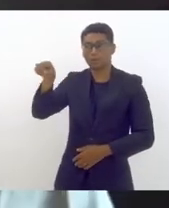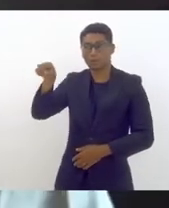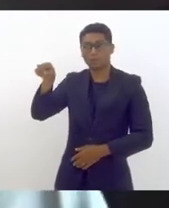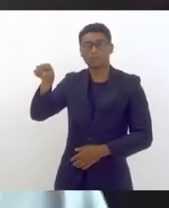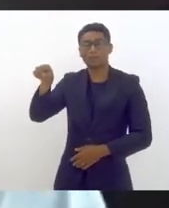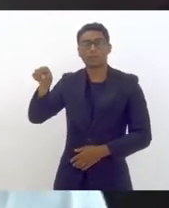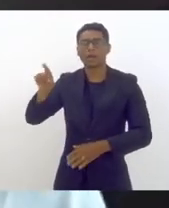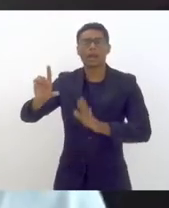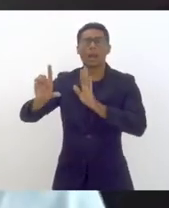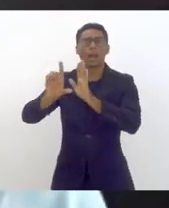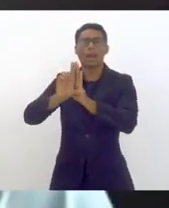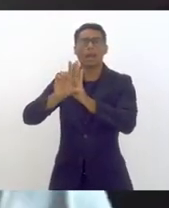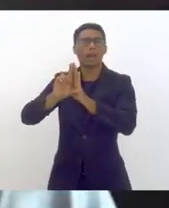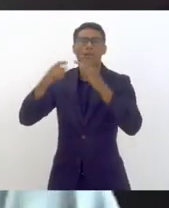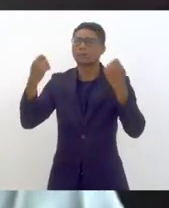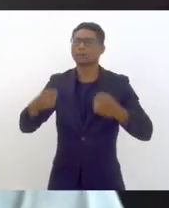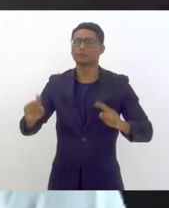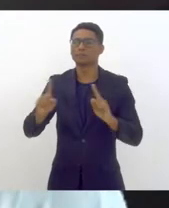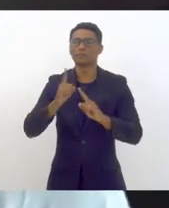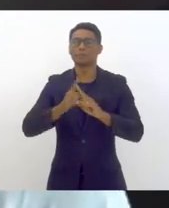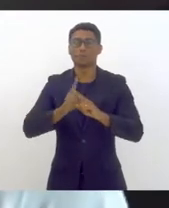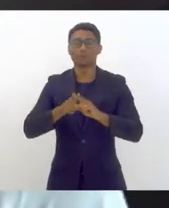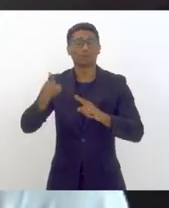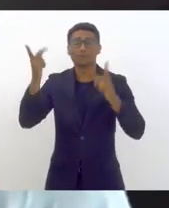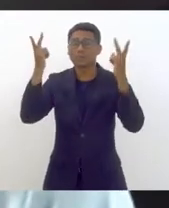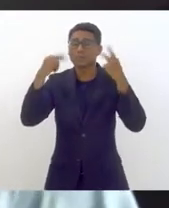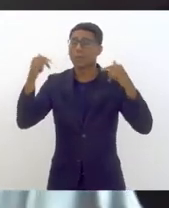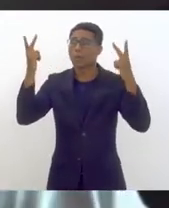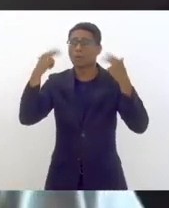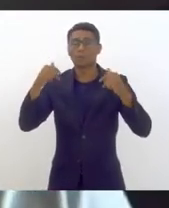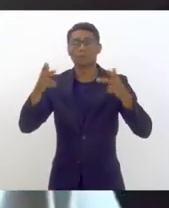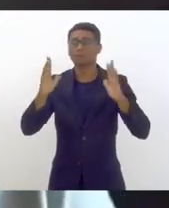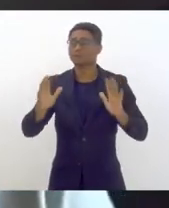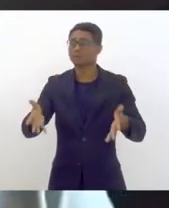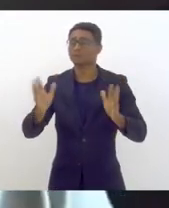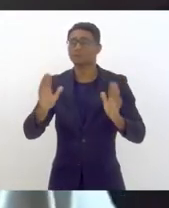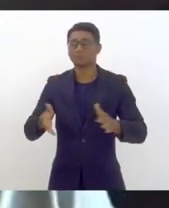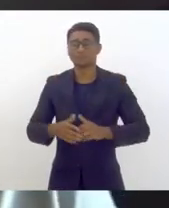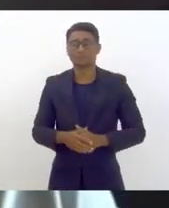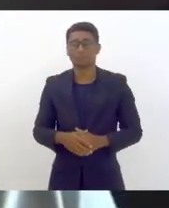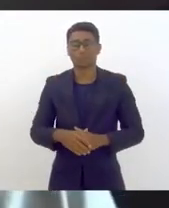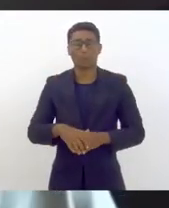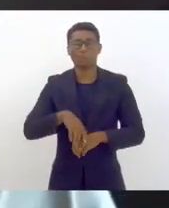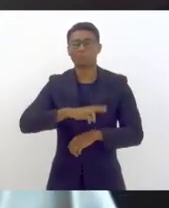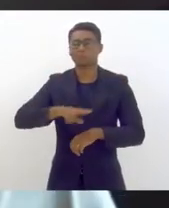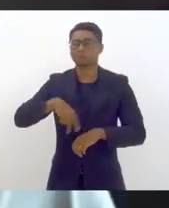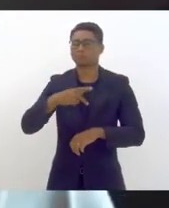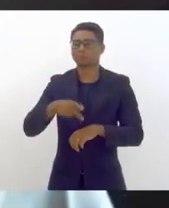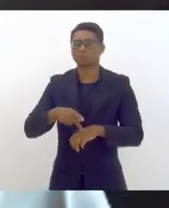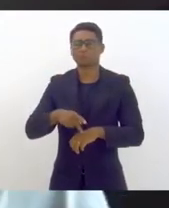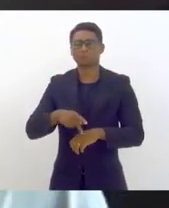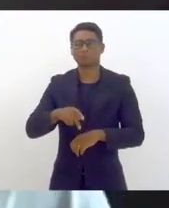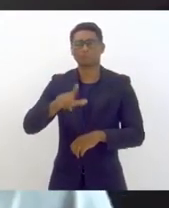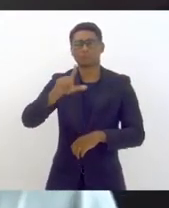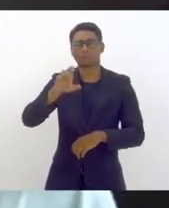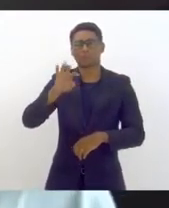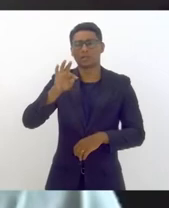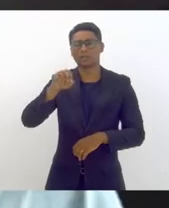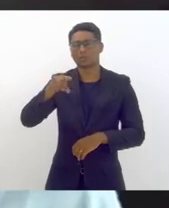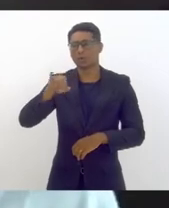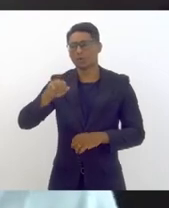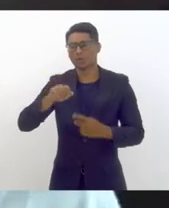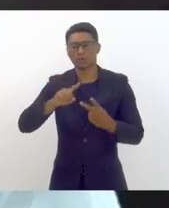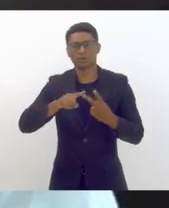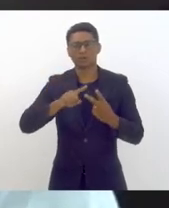porque ela é tida como natural. Isso vale nos países escandinavos, isso vale nos países bálticos, Estônia, Letônia, Lituânia, e